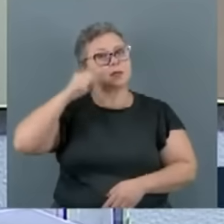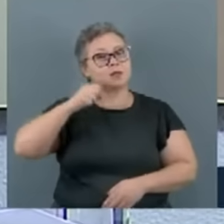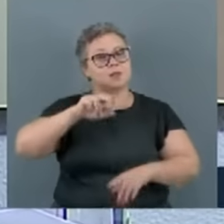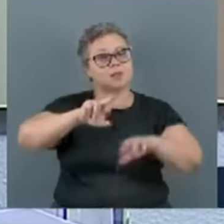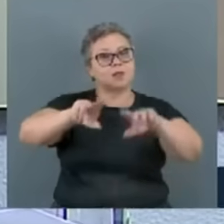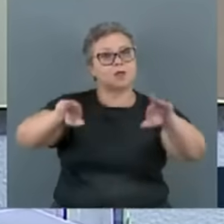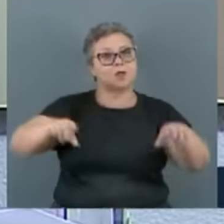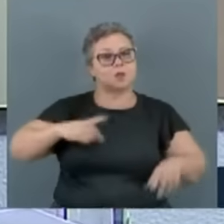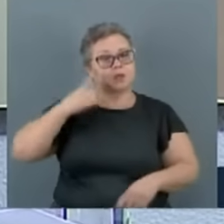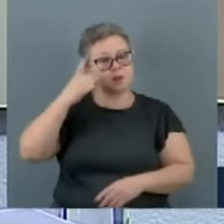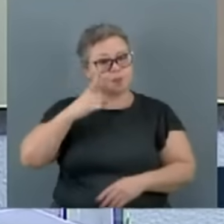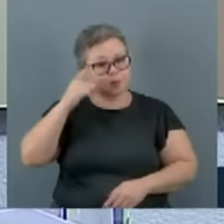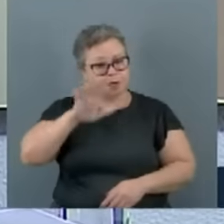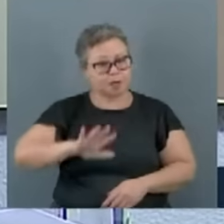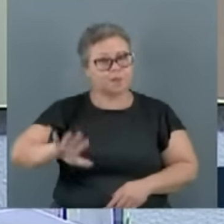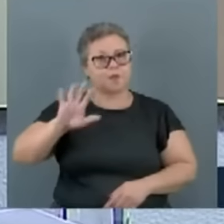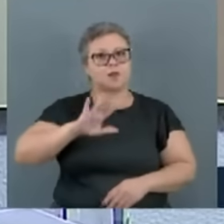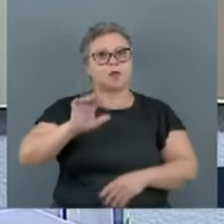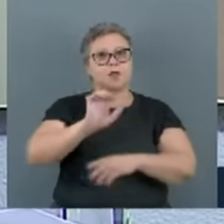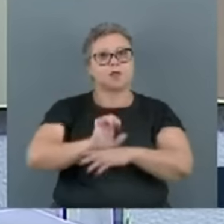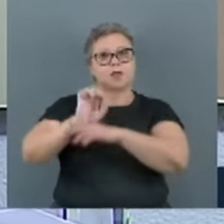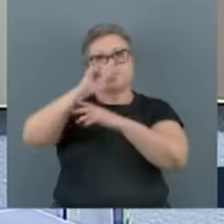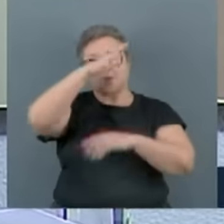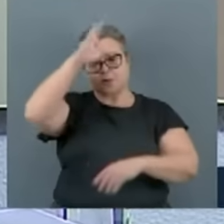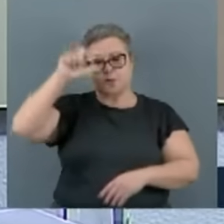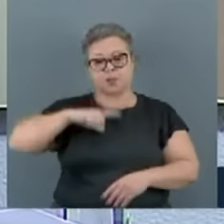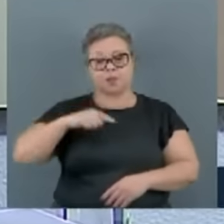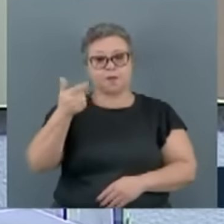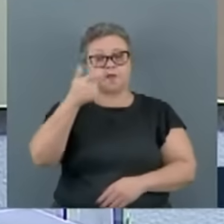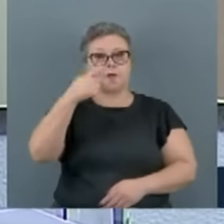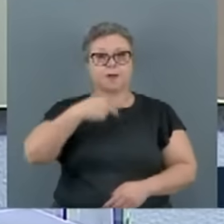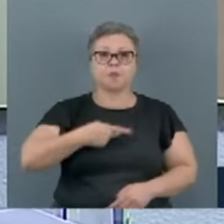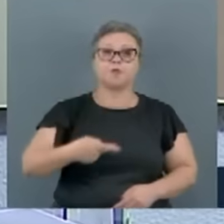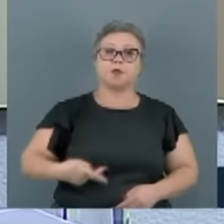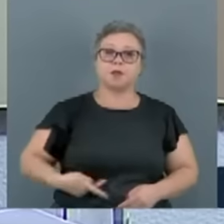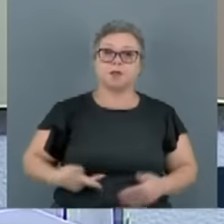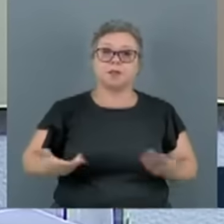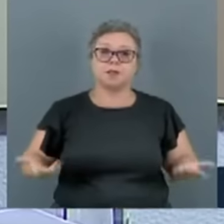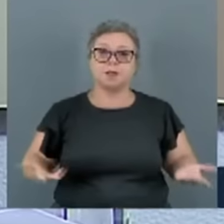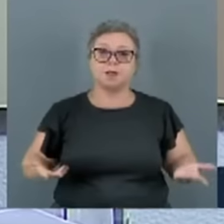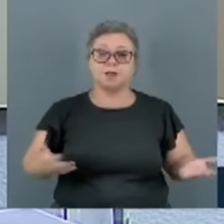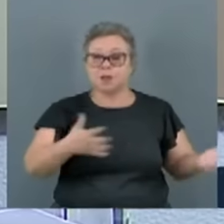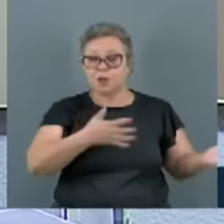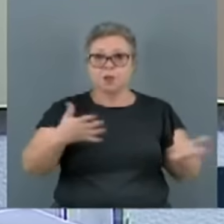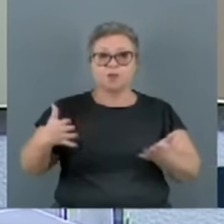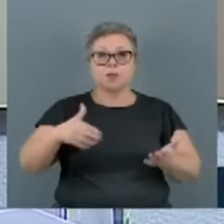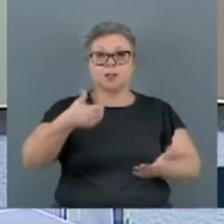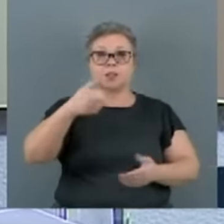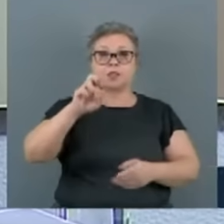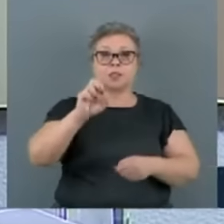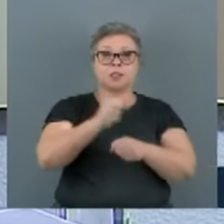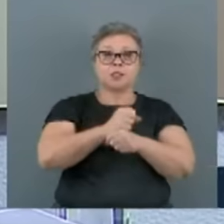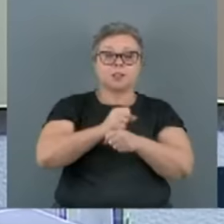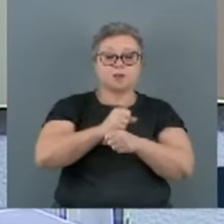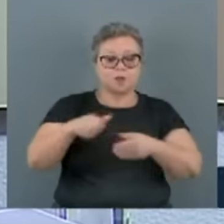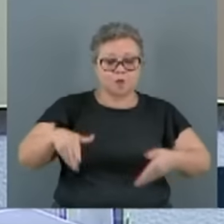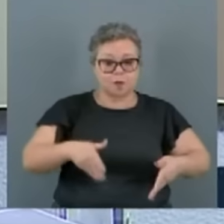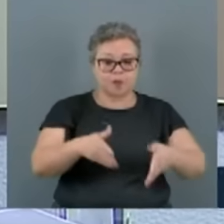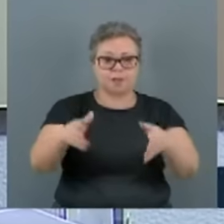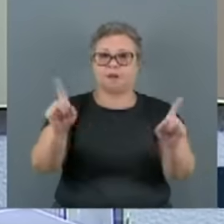deputados federais, o Estado do Amazonas teve até um vice-presidente e durante esses 15 anos a estrada não foi